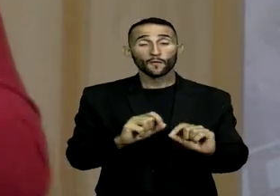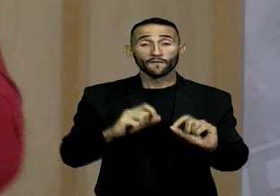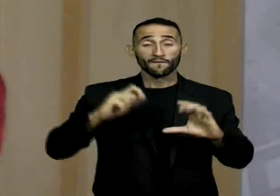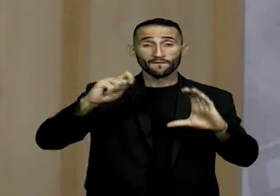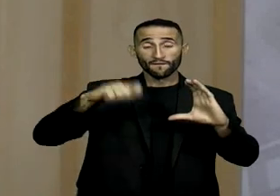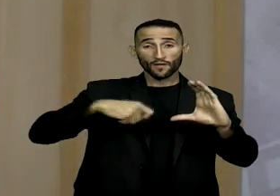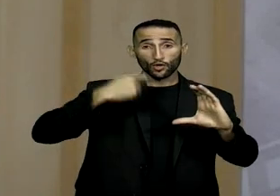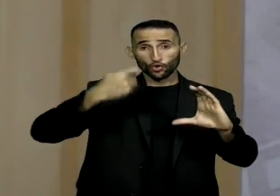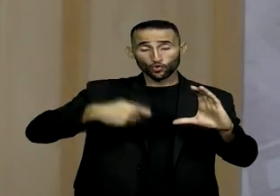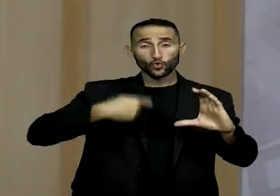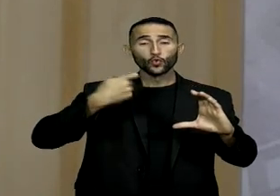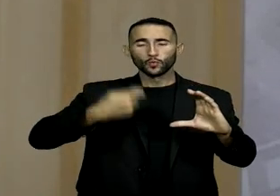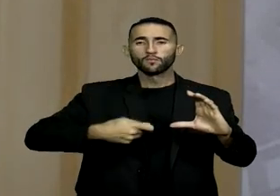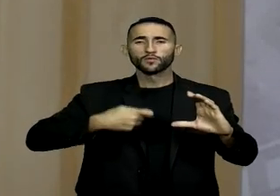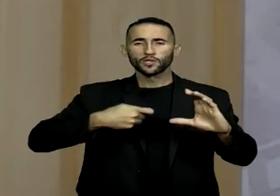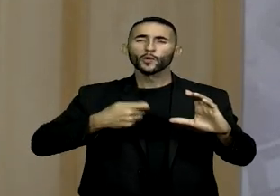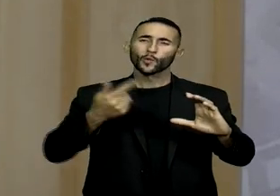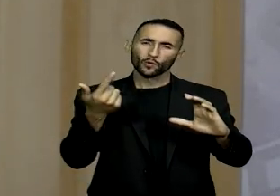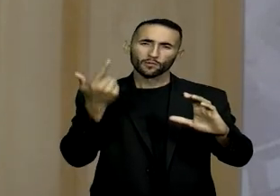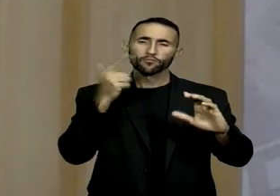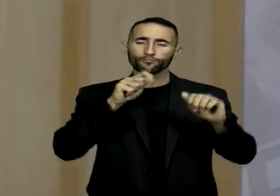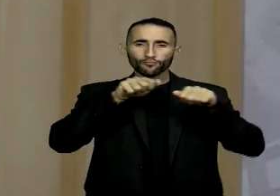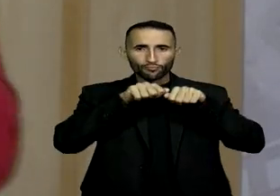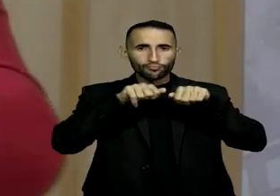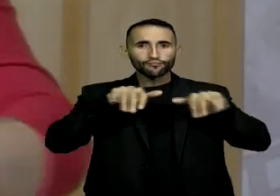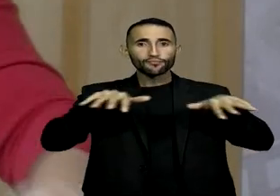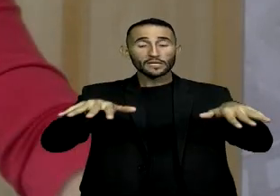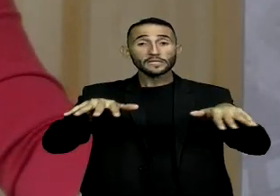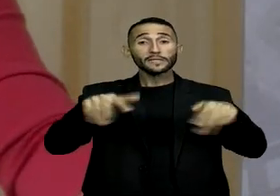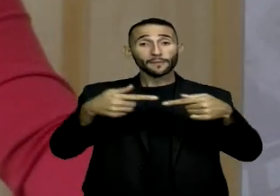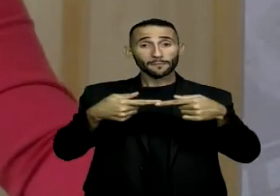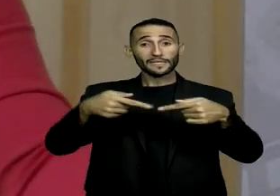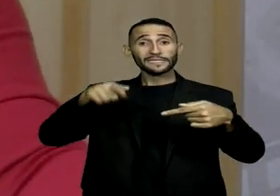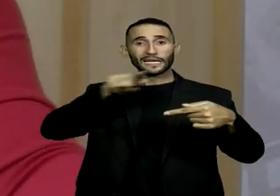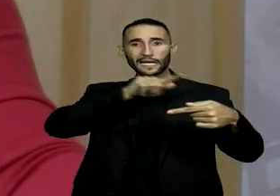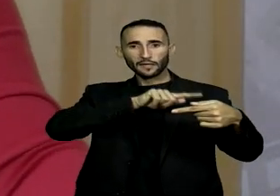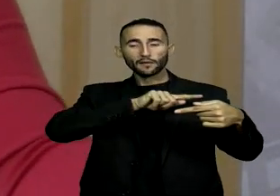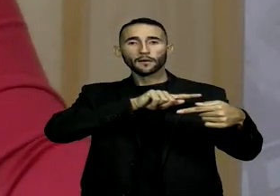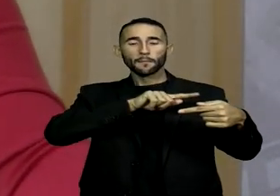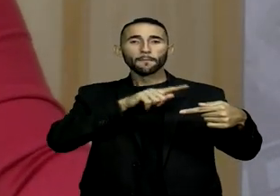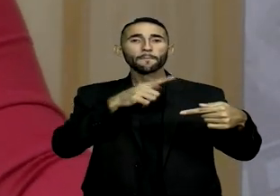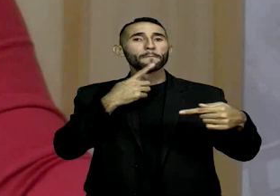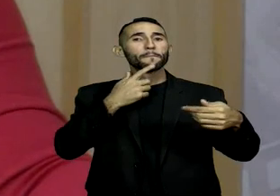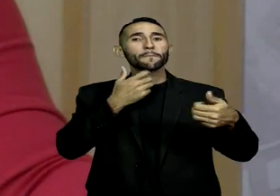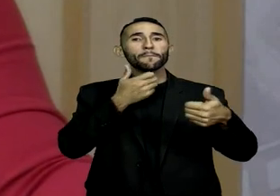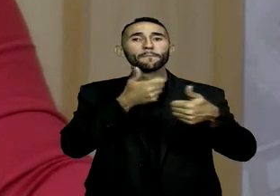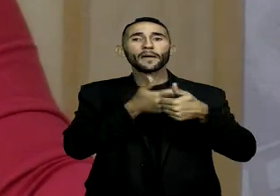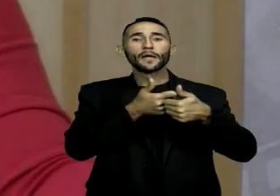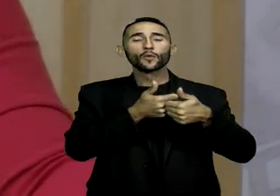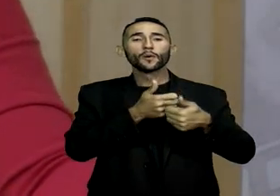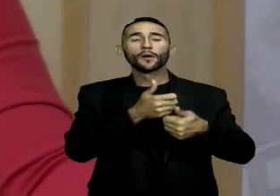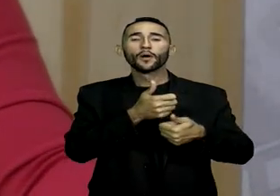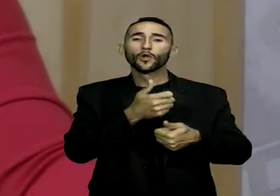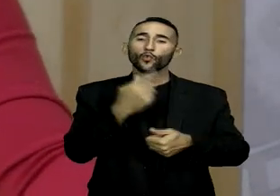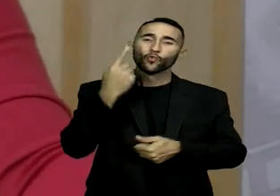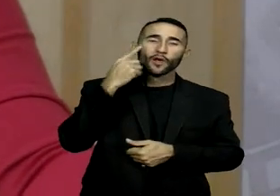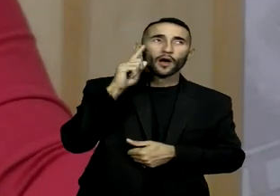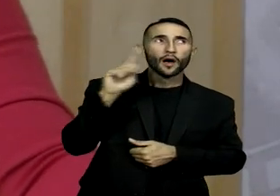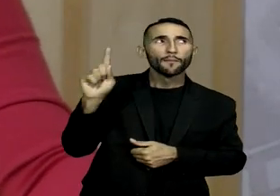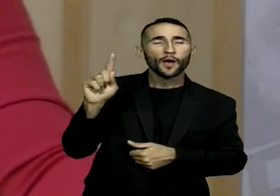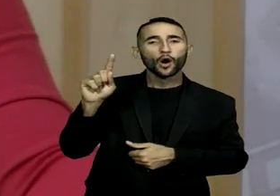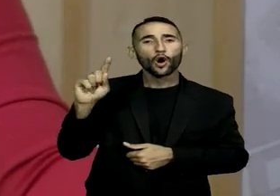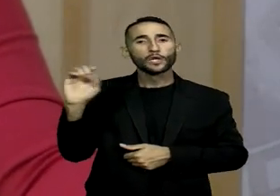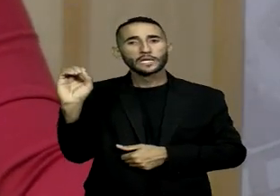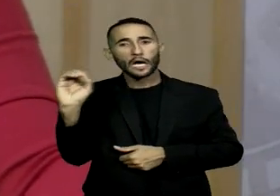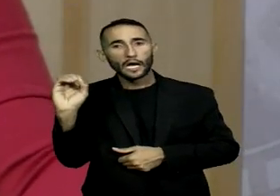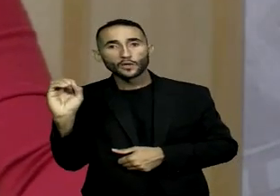que viralizou na semana passada entre... Não sabíamos se era de Osasco ou